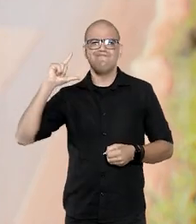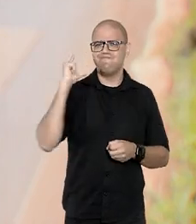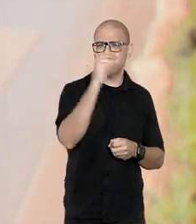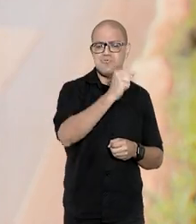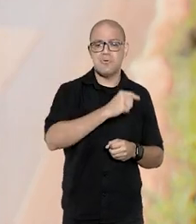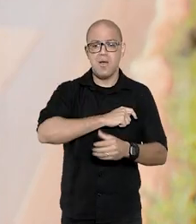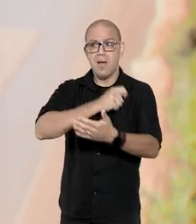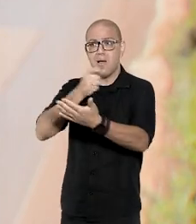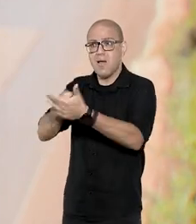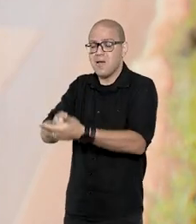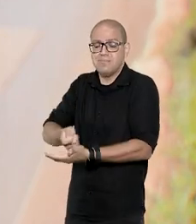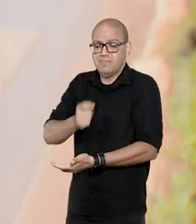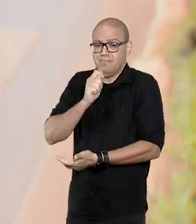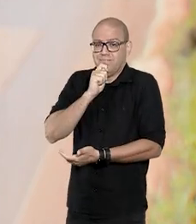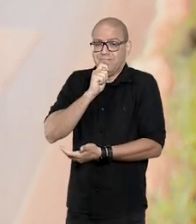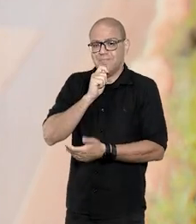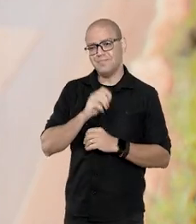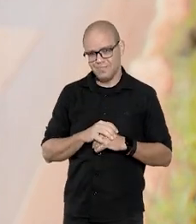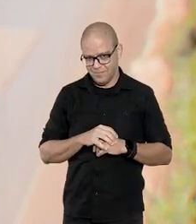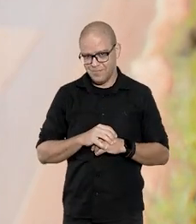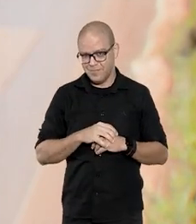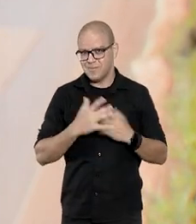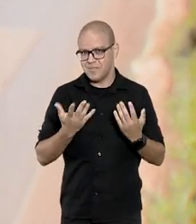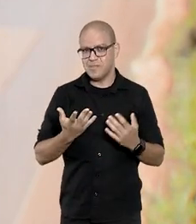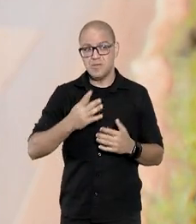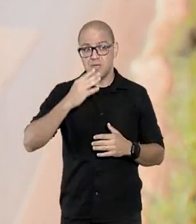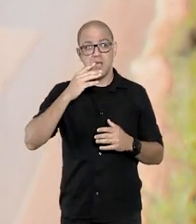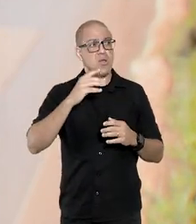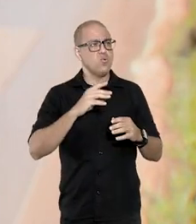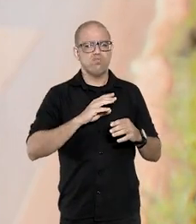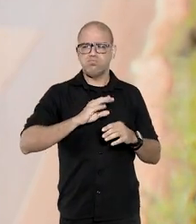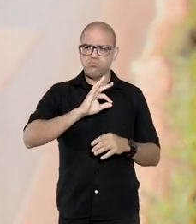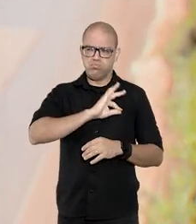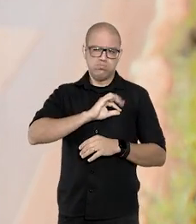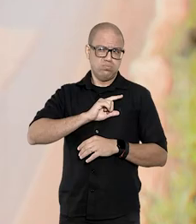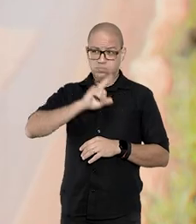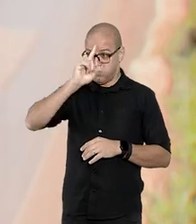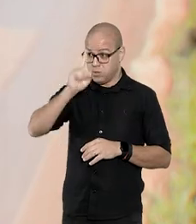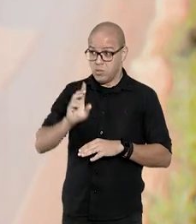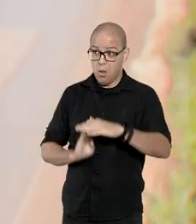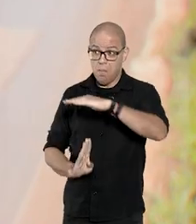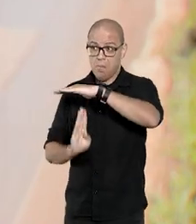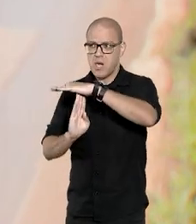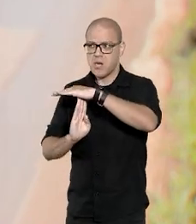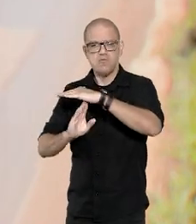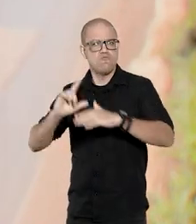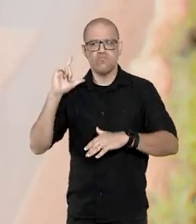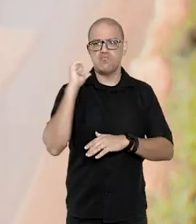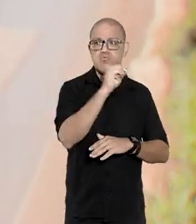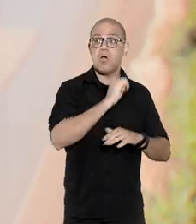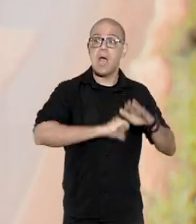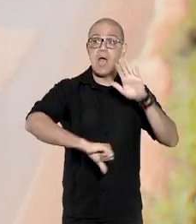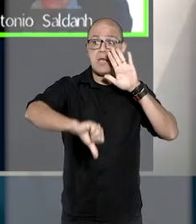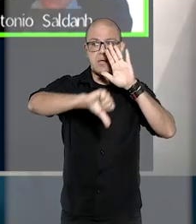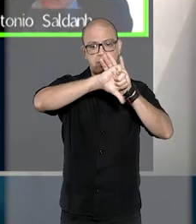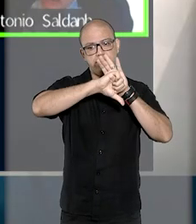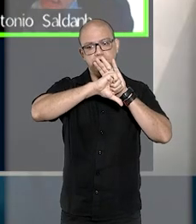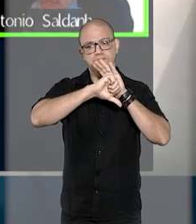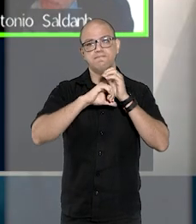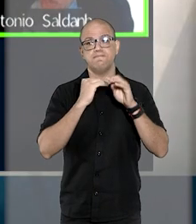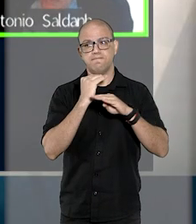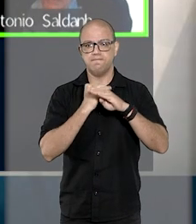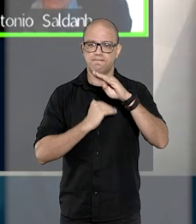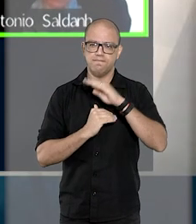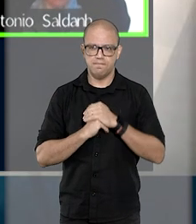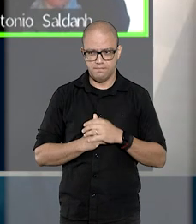estabelecimento sem pagar. Por isso, a desobediência à ordem de parar seria crime subsidiário. O